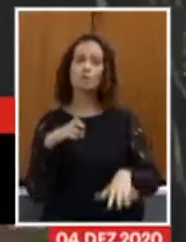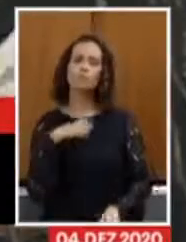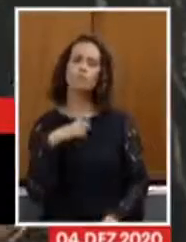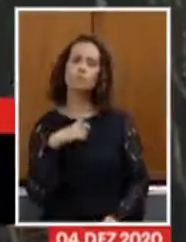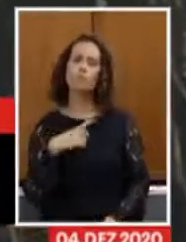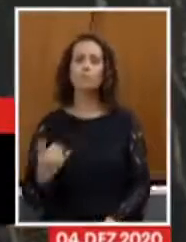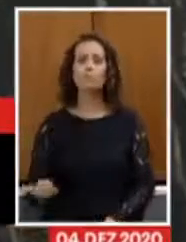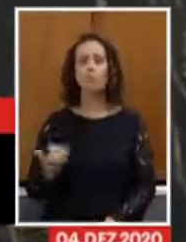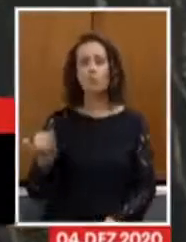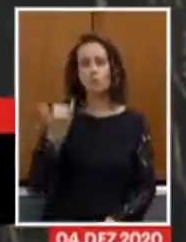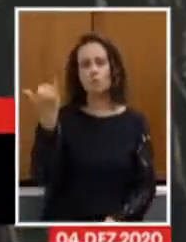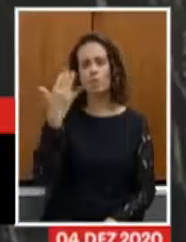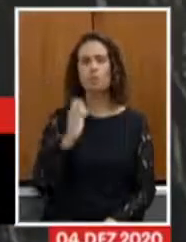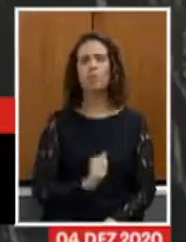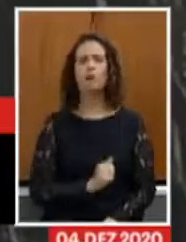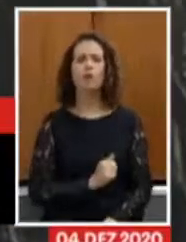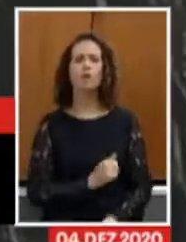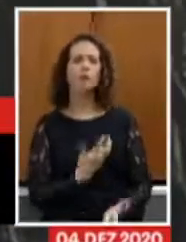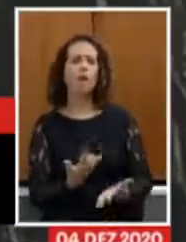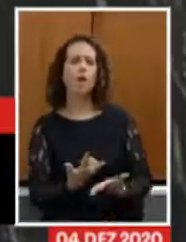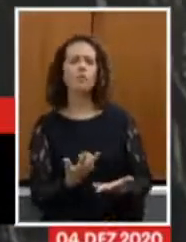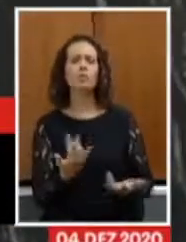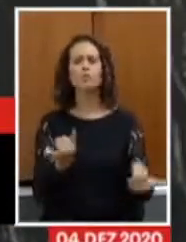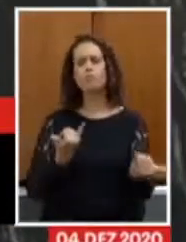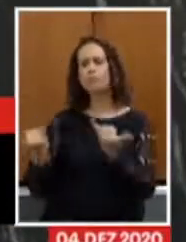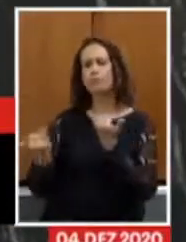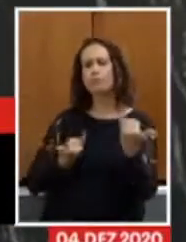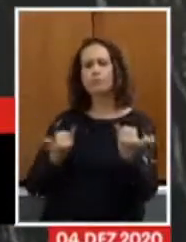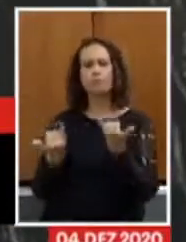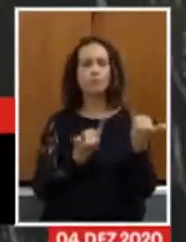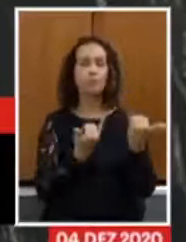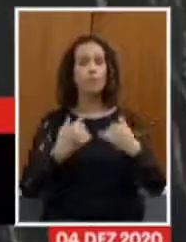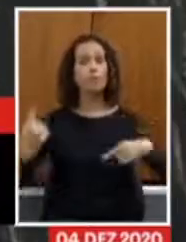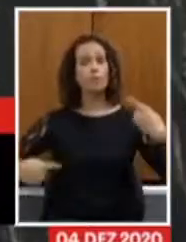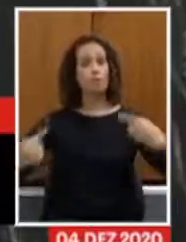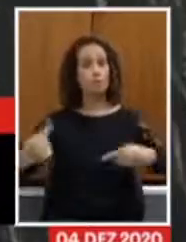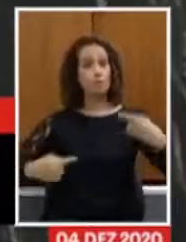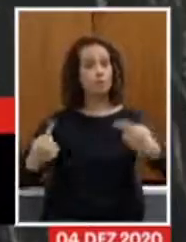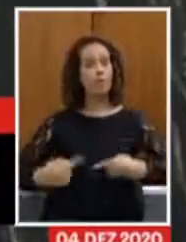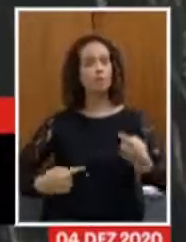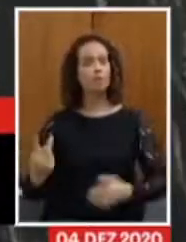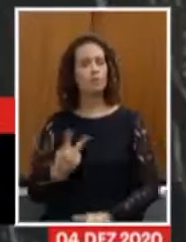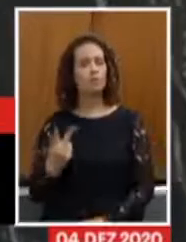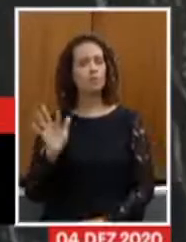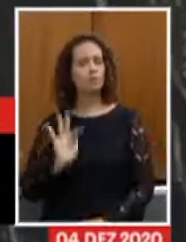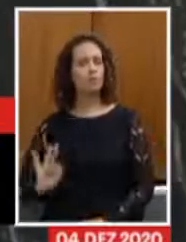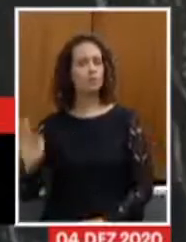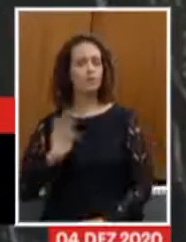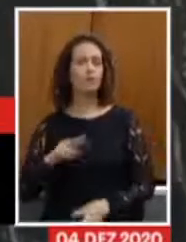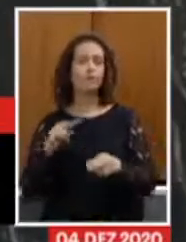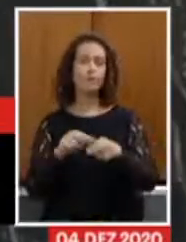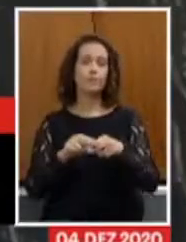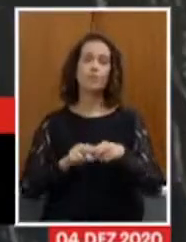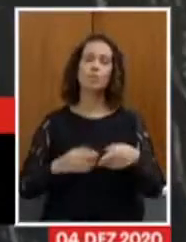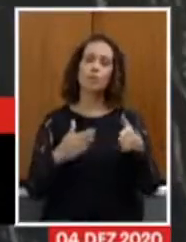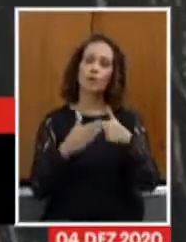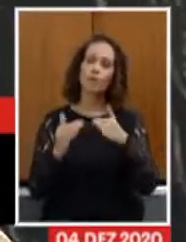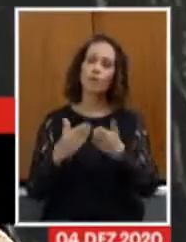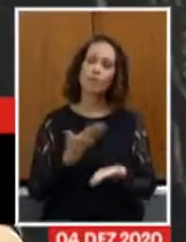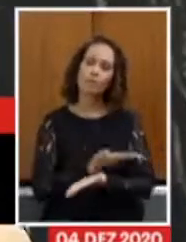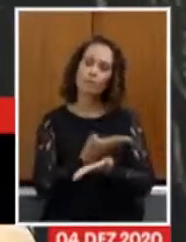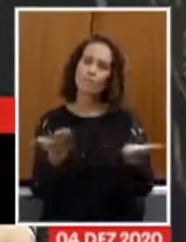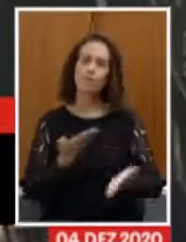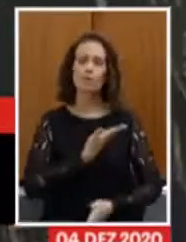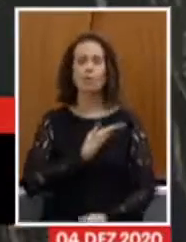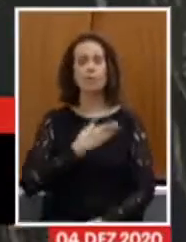oportunidade da escuta e do debate sobre o orçamento para a UENG e a Unimontes. Por essas razões, eu peço aos colegas